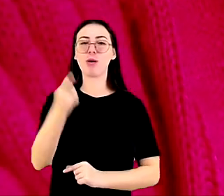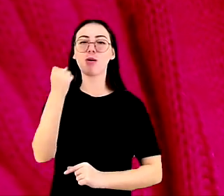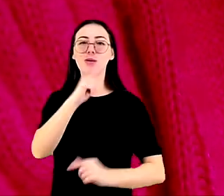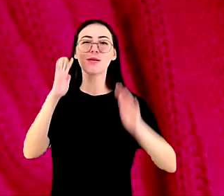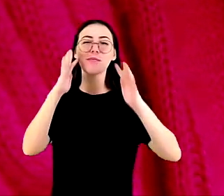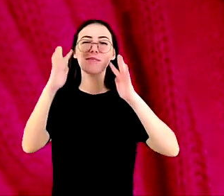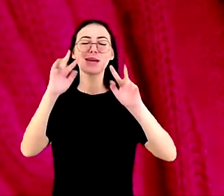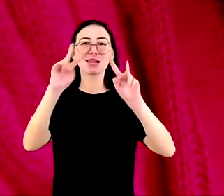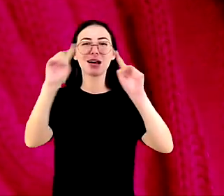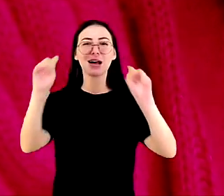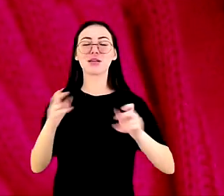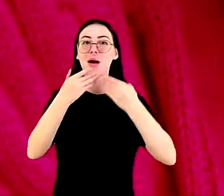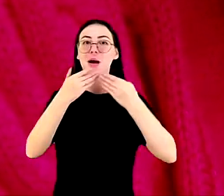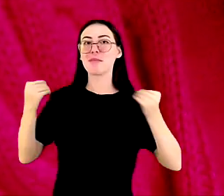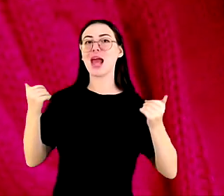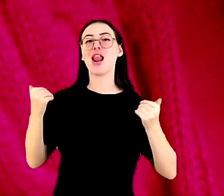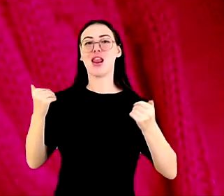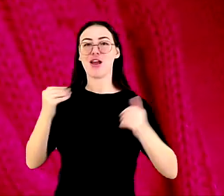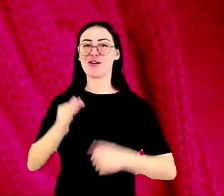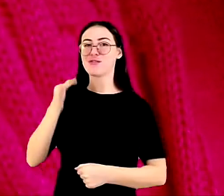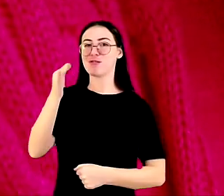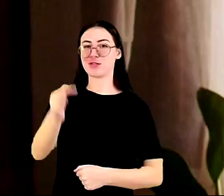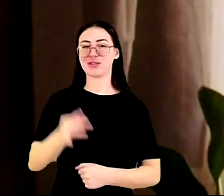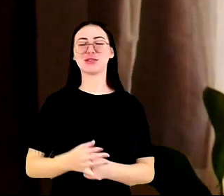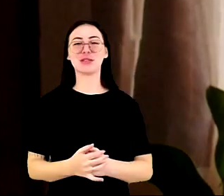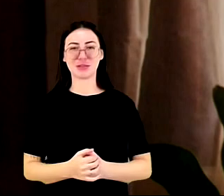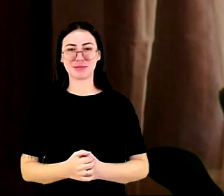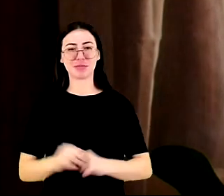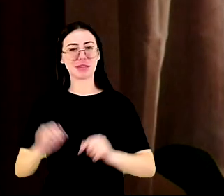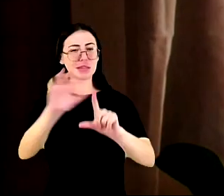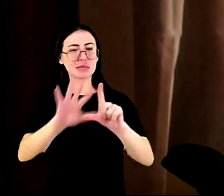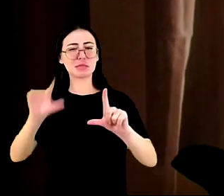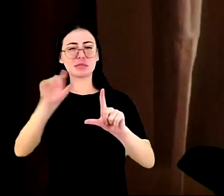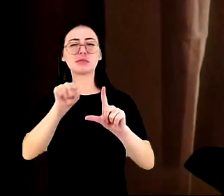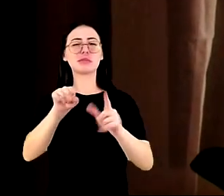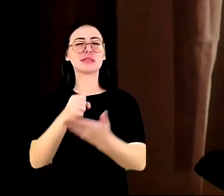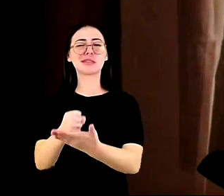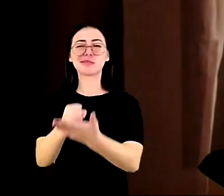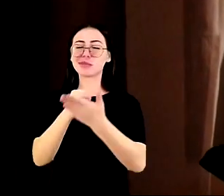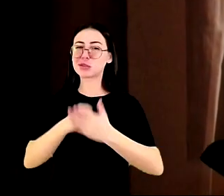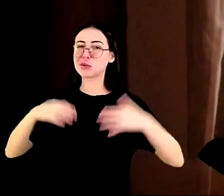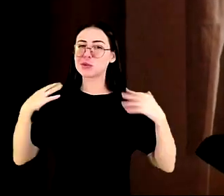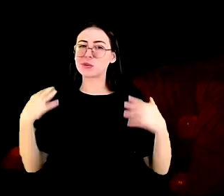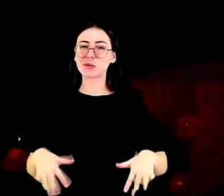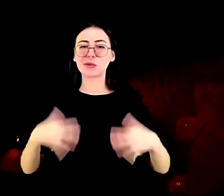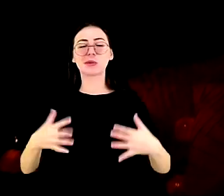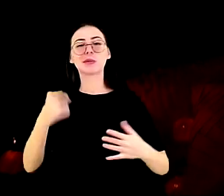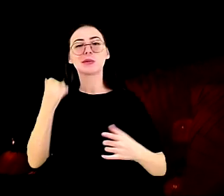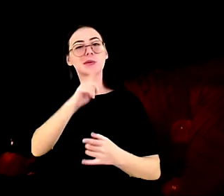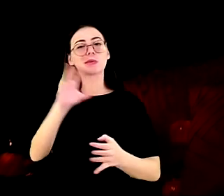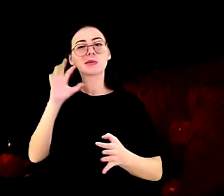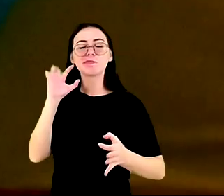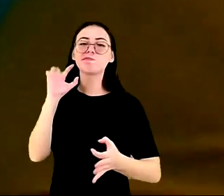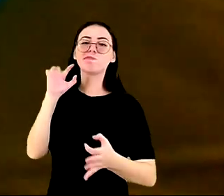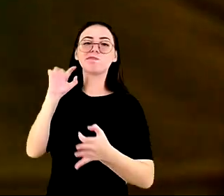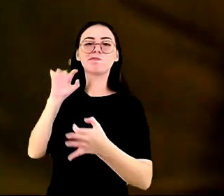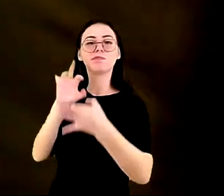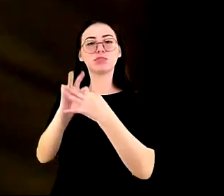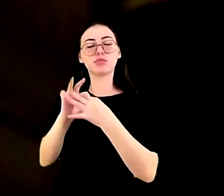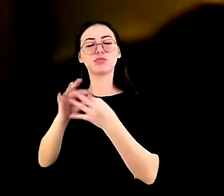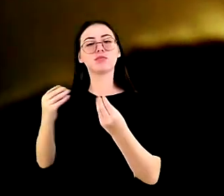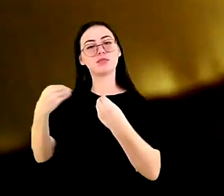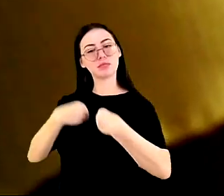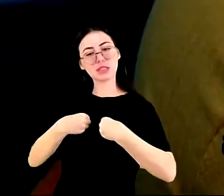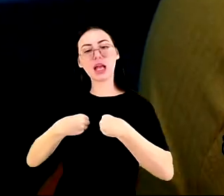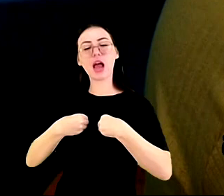A mentoria da SoulCode foi para mim um divisor de águas e é onde finalmente me encontrei e me enxergo como profissional tech. Foi